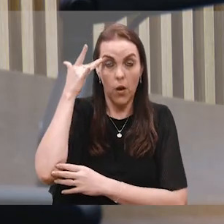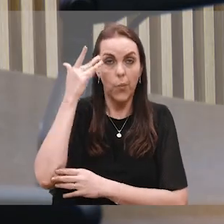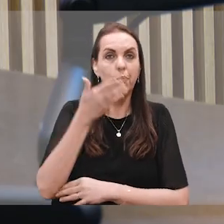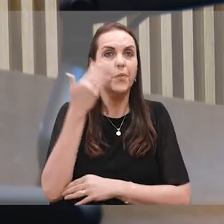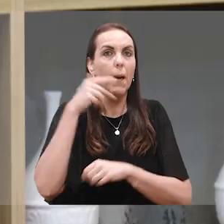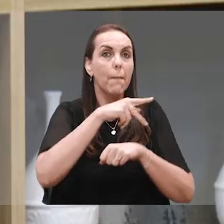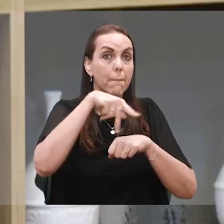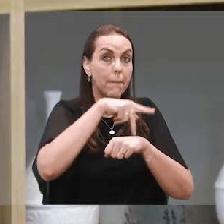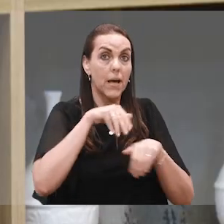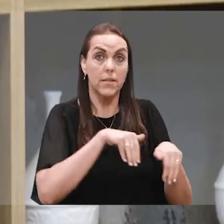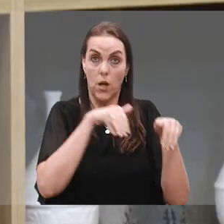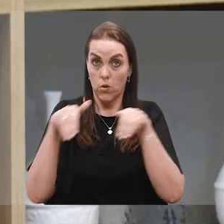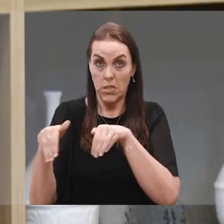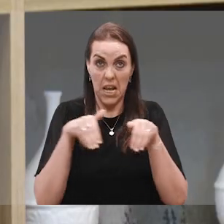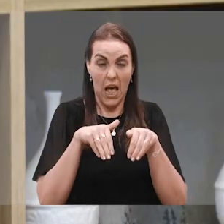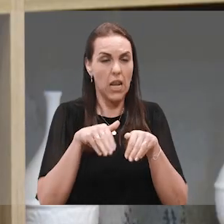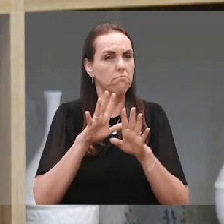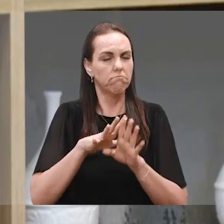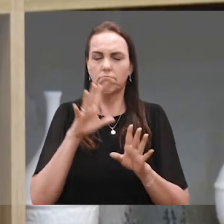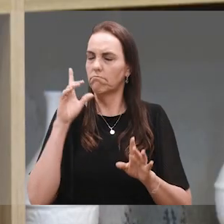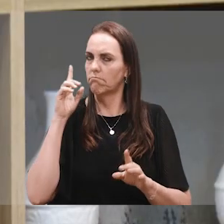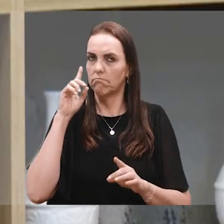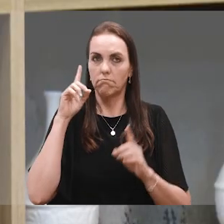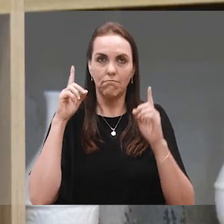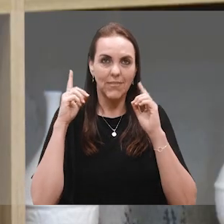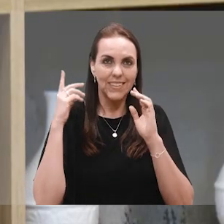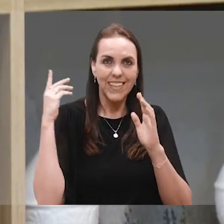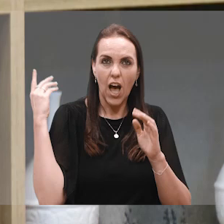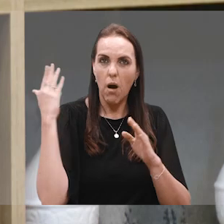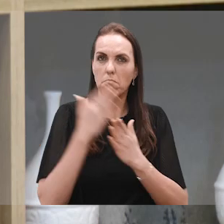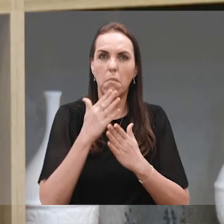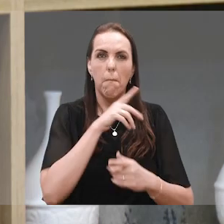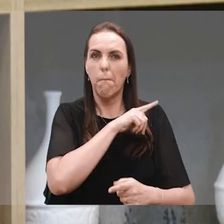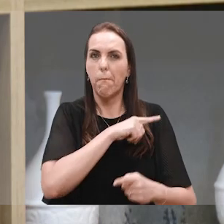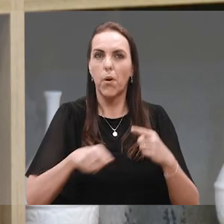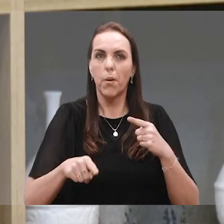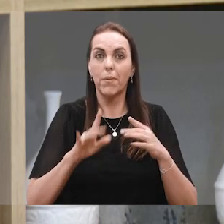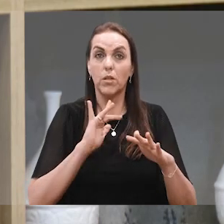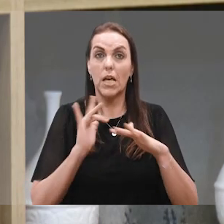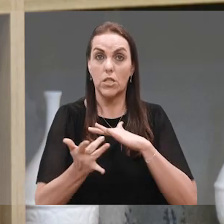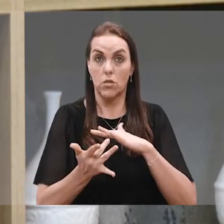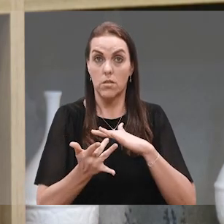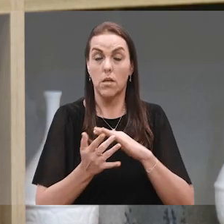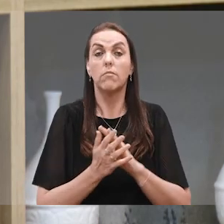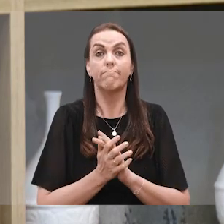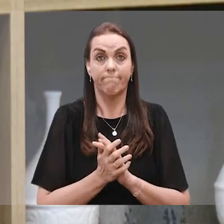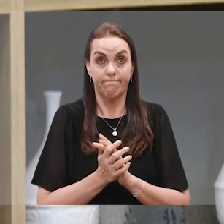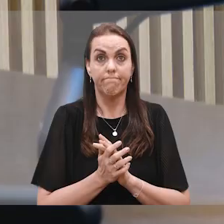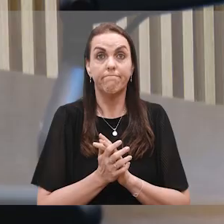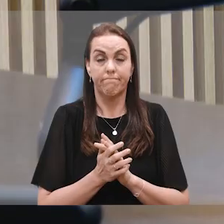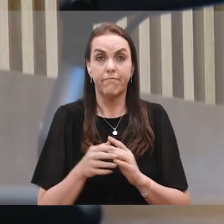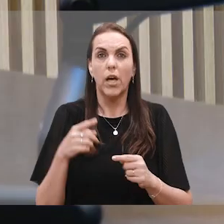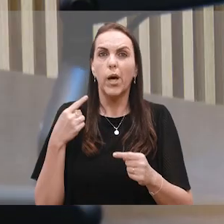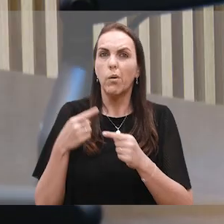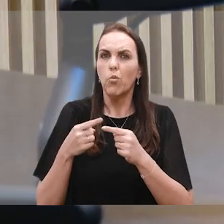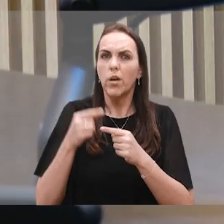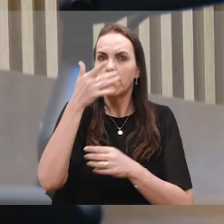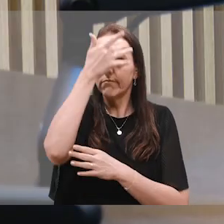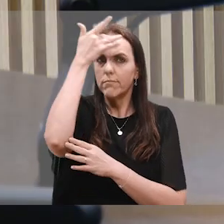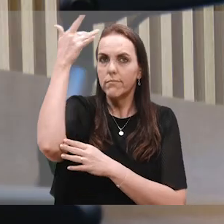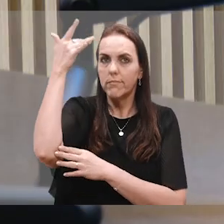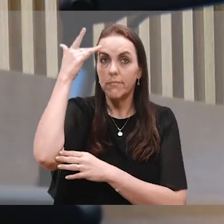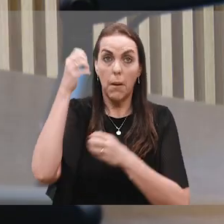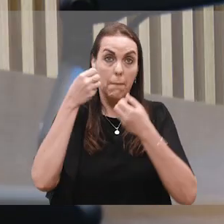Na Austrália houve uma radicalização nesse sentido de proibir até o uso de rede social, né, É, na adolescência. porque a